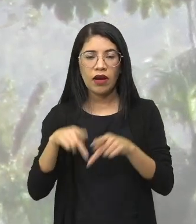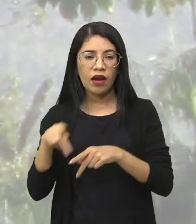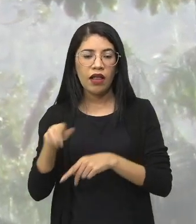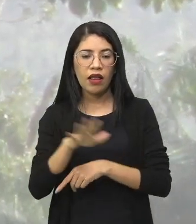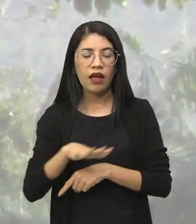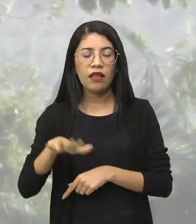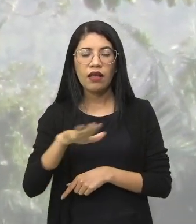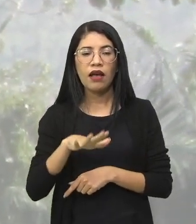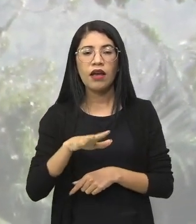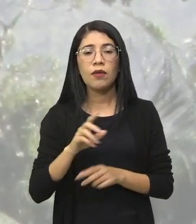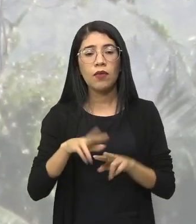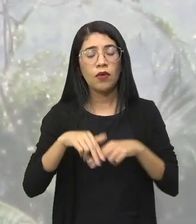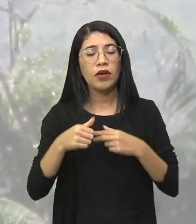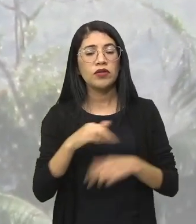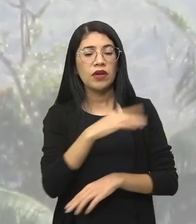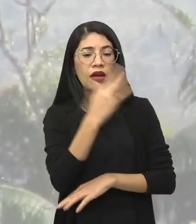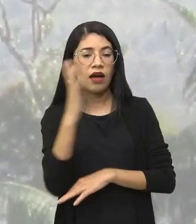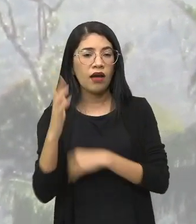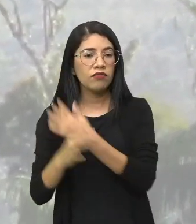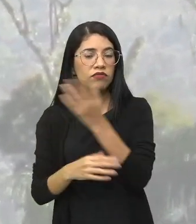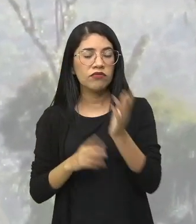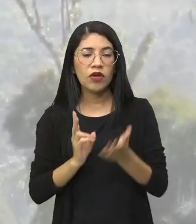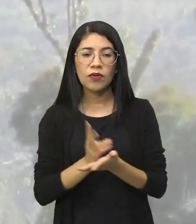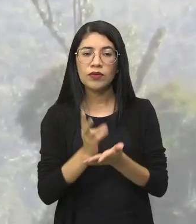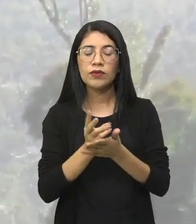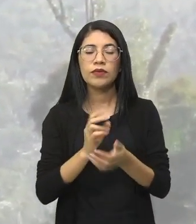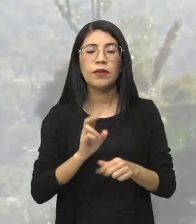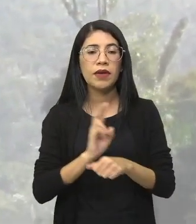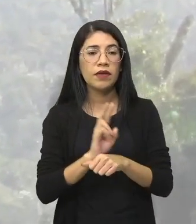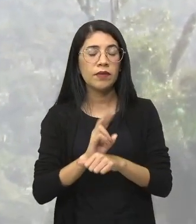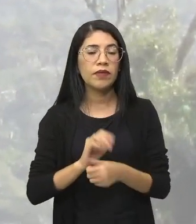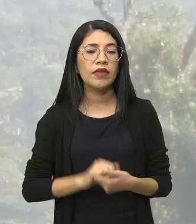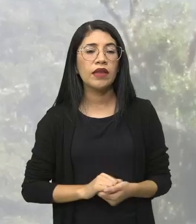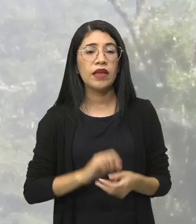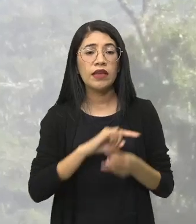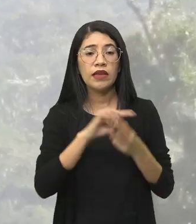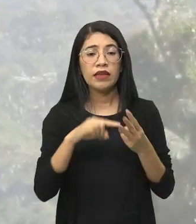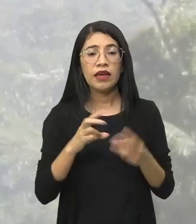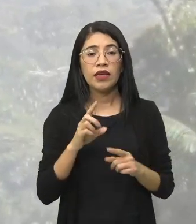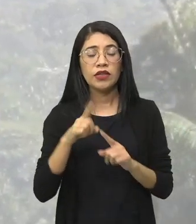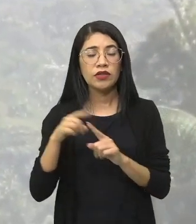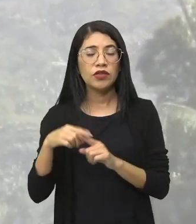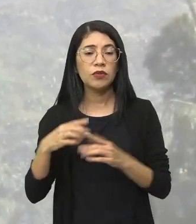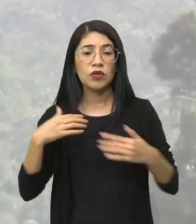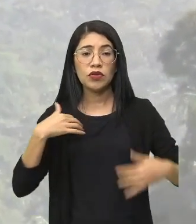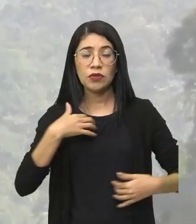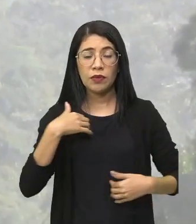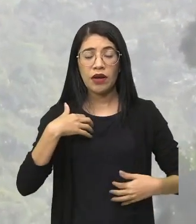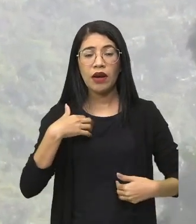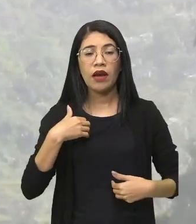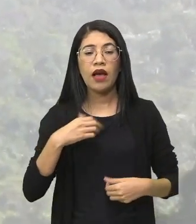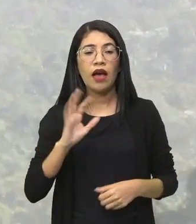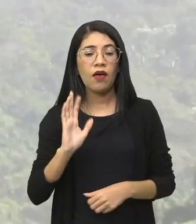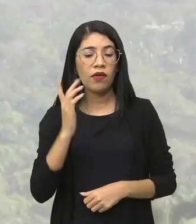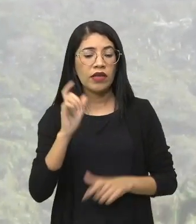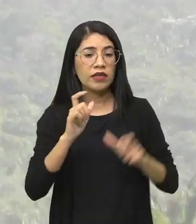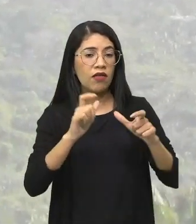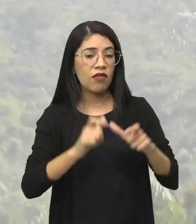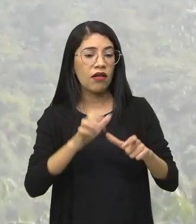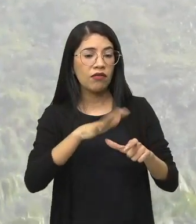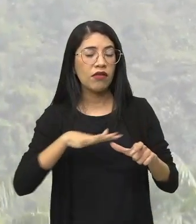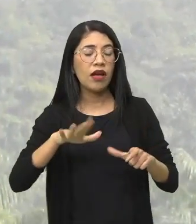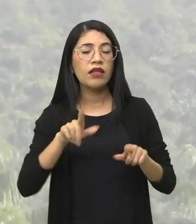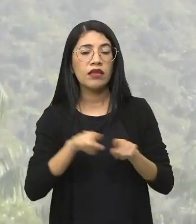cobertura vegetal florestada. Apresenta 13 espécies primatas, sendo 3 que só ocorrem na região e também